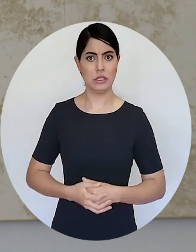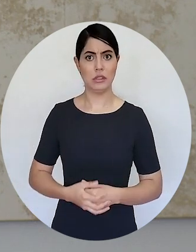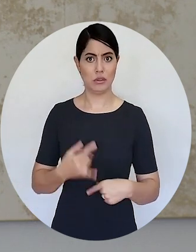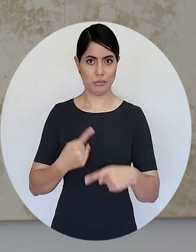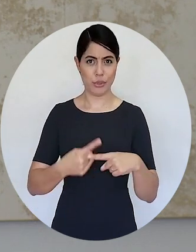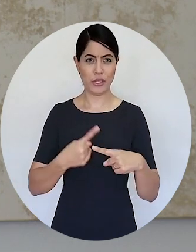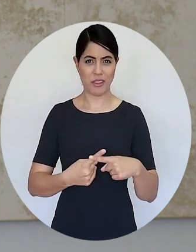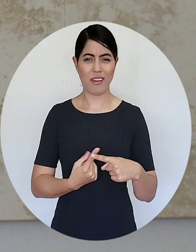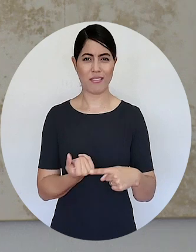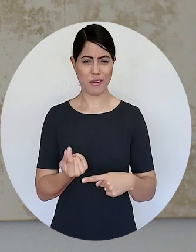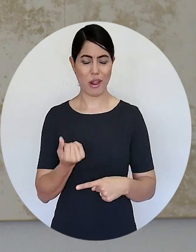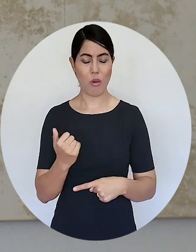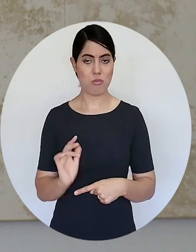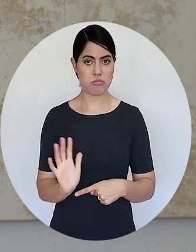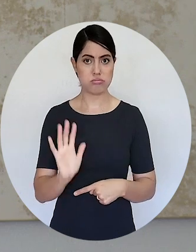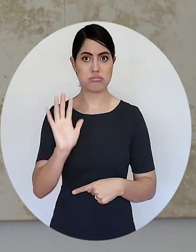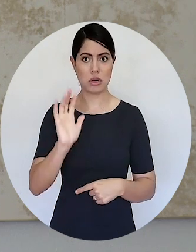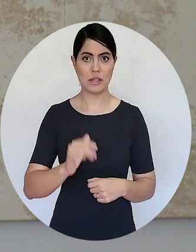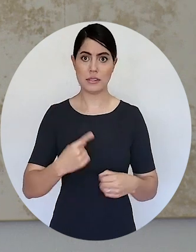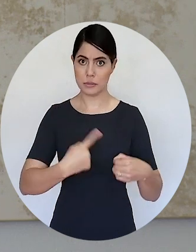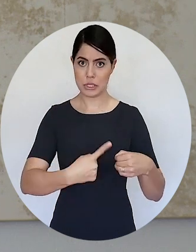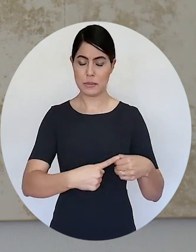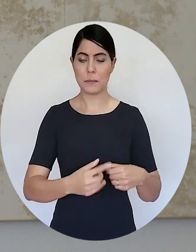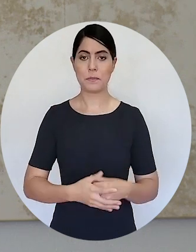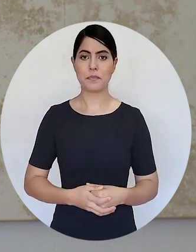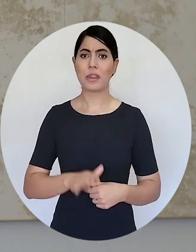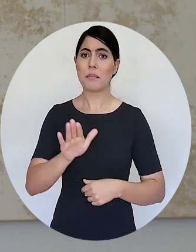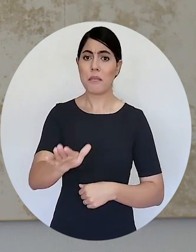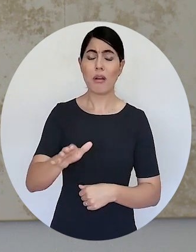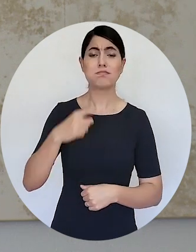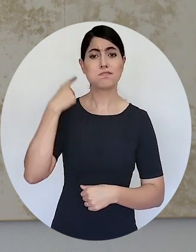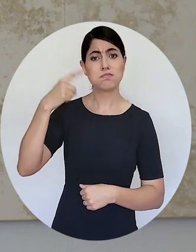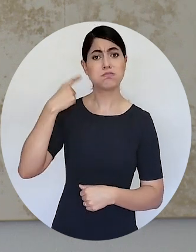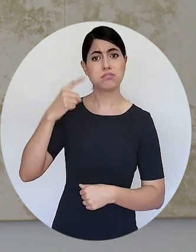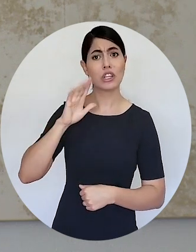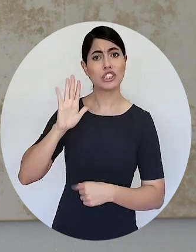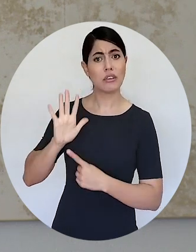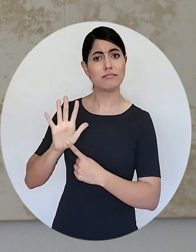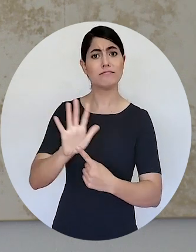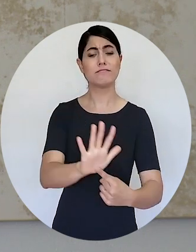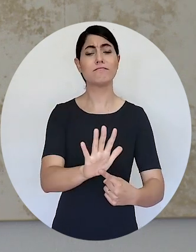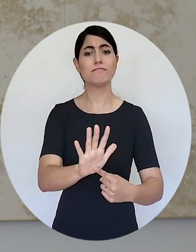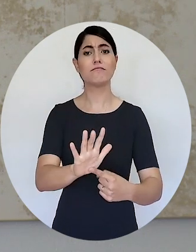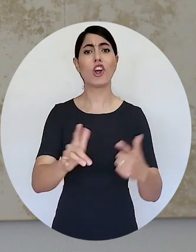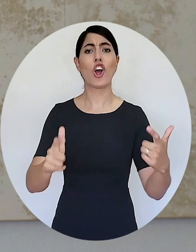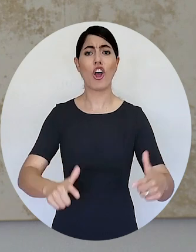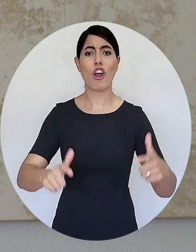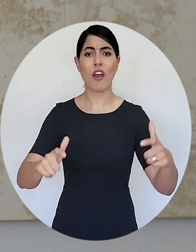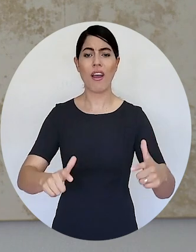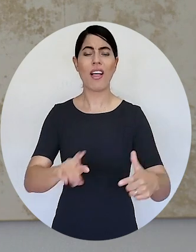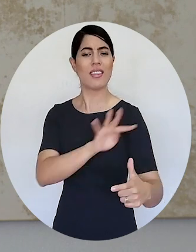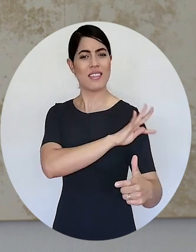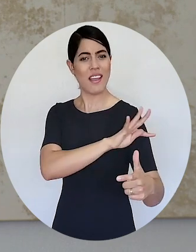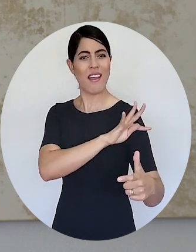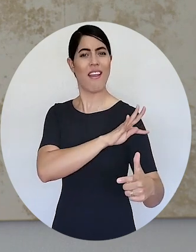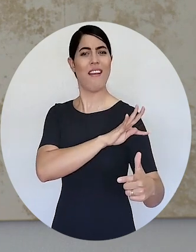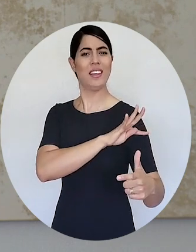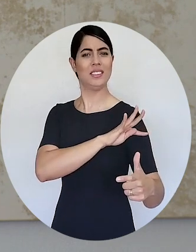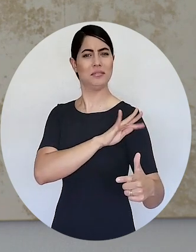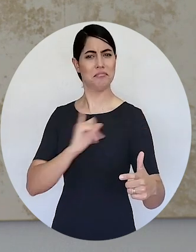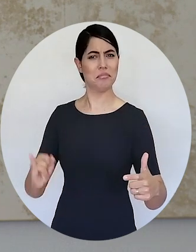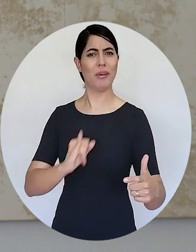peso orçamentário de uma procuradoria municipal. E a advocacia há muito é reconhecida como uma atividade